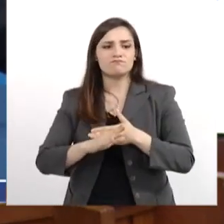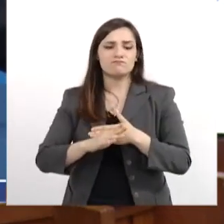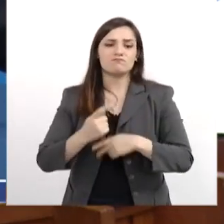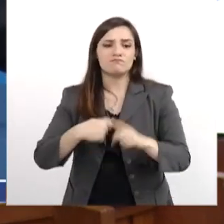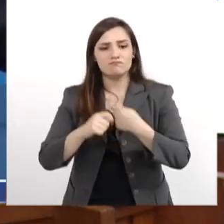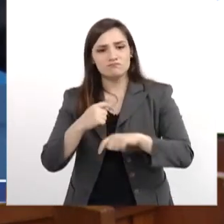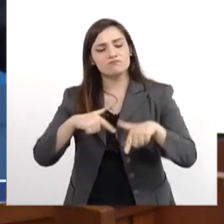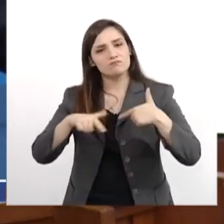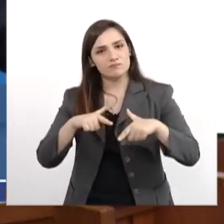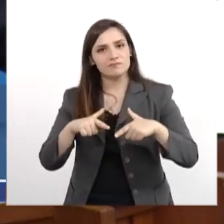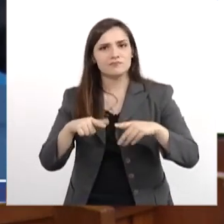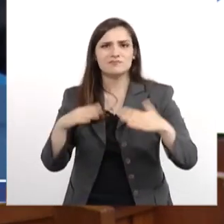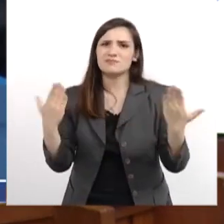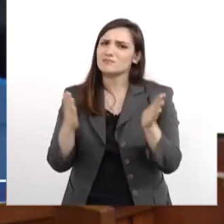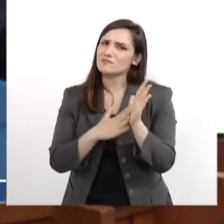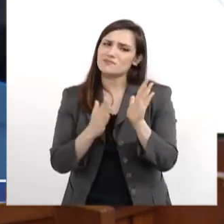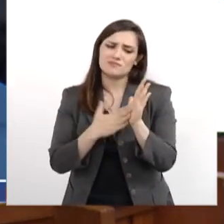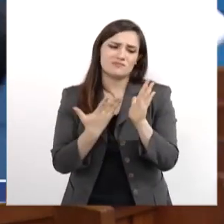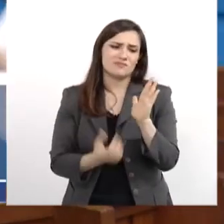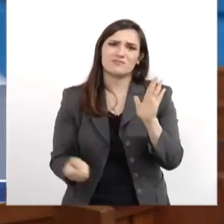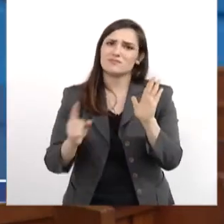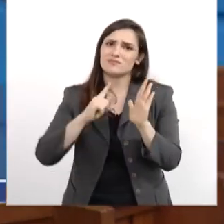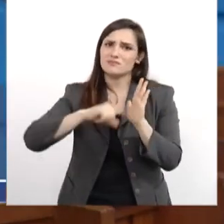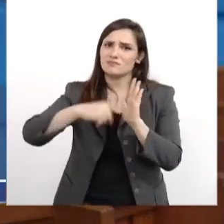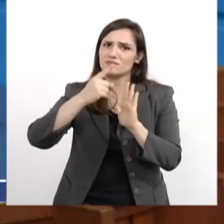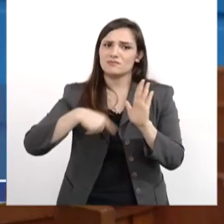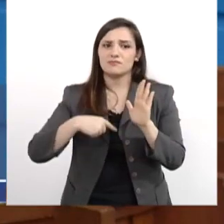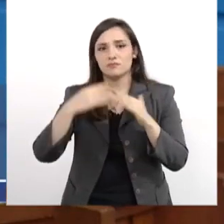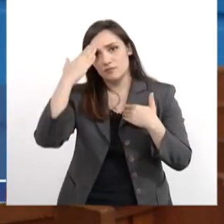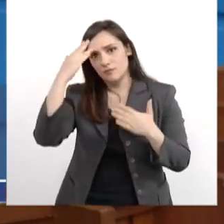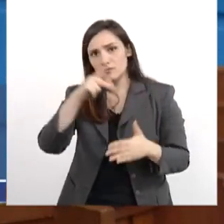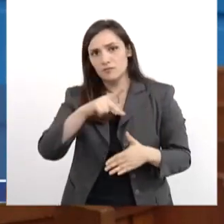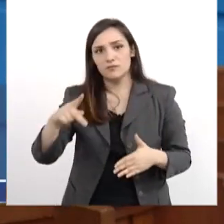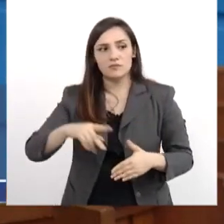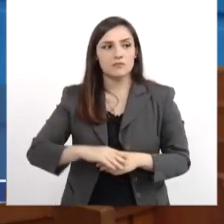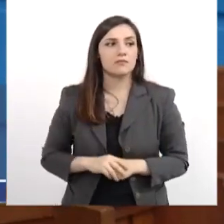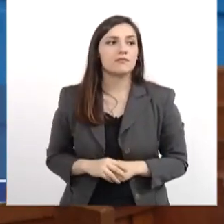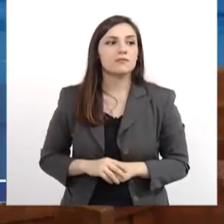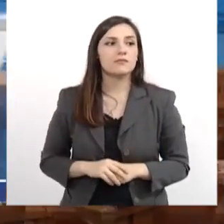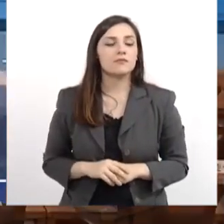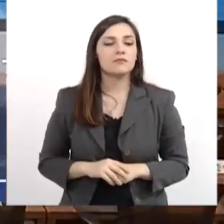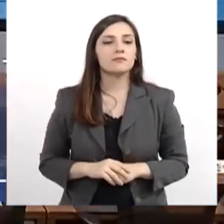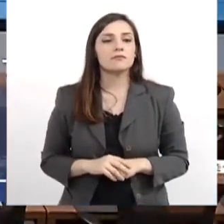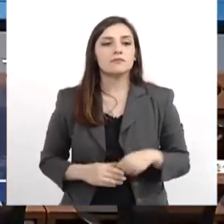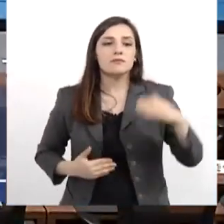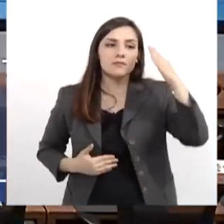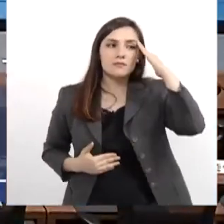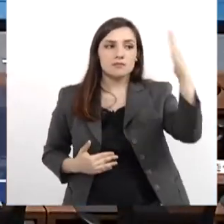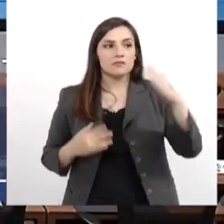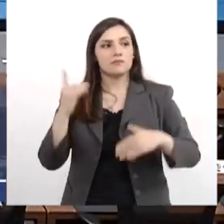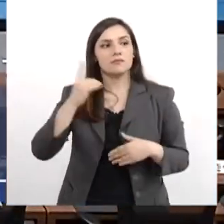que essa proposta, então, seja rejeitada. Muito obrigado, senhor presidente. Obrigado, deputado Pedro Kemp.